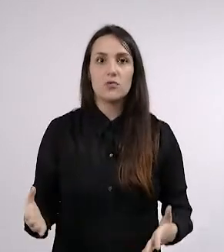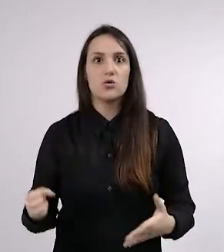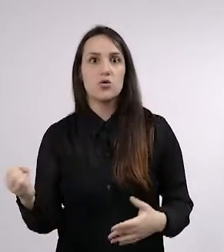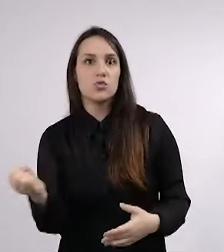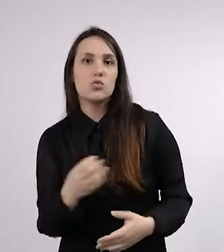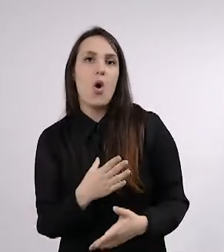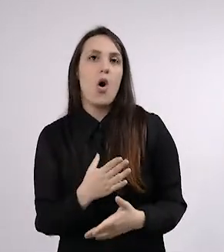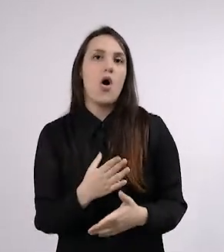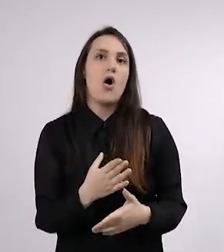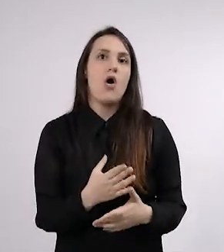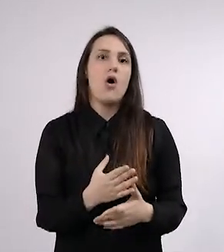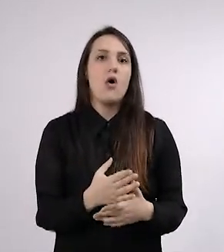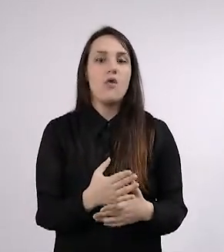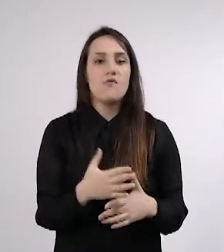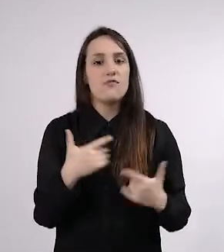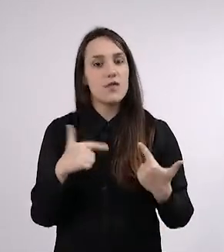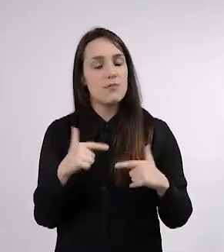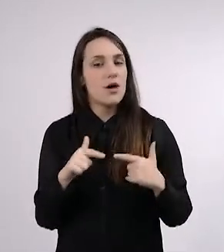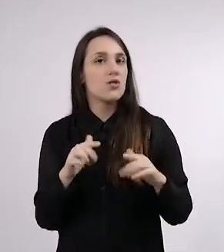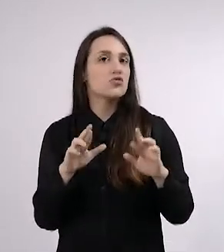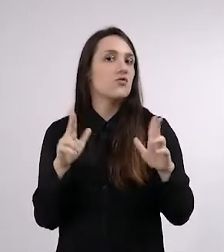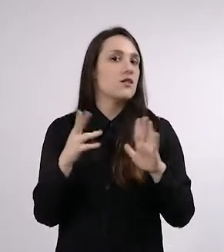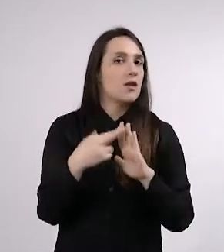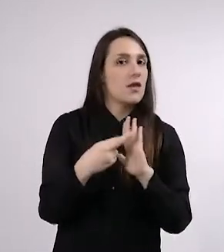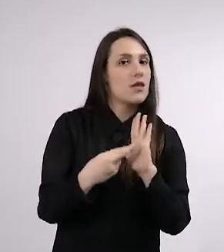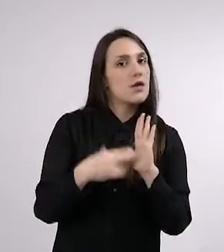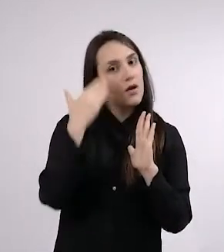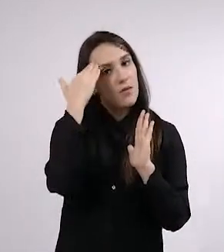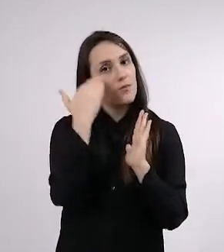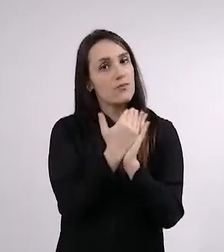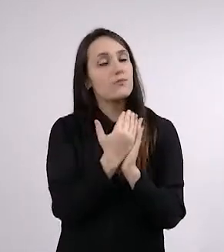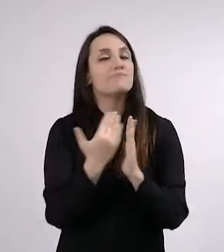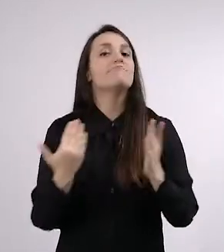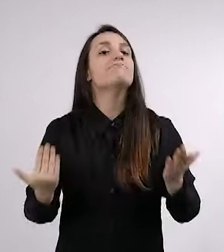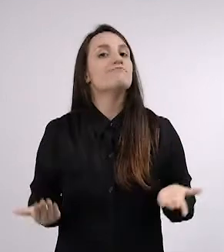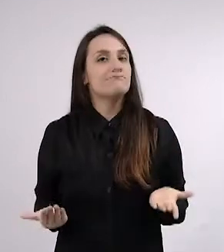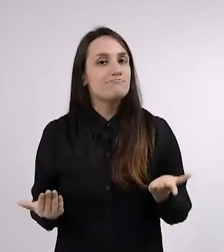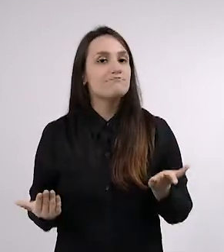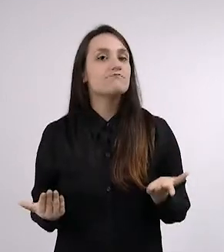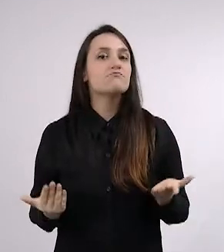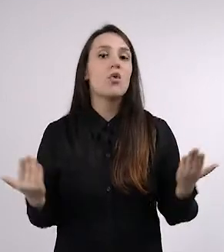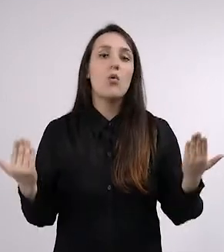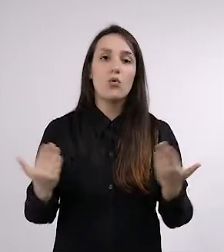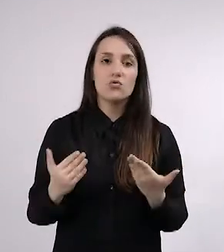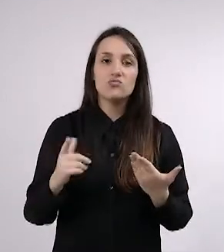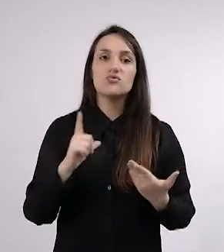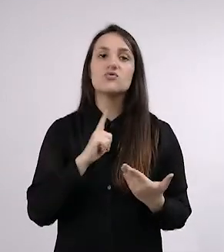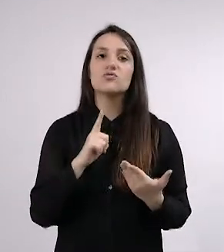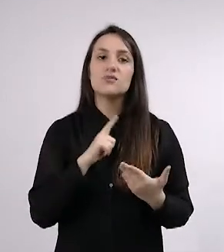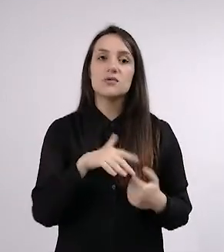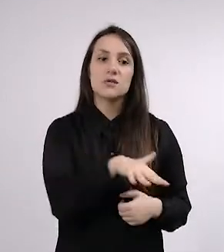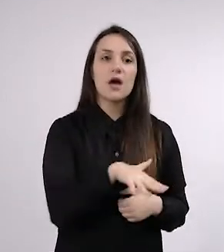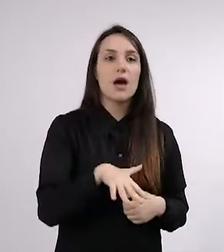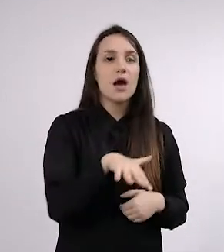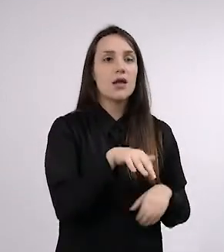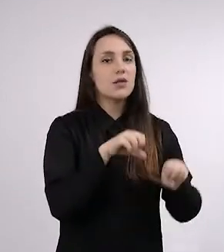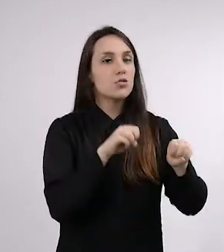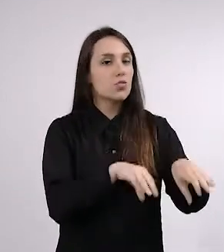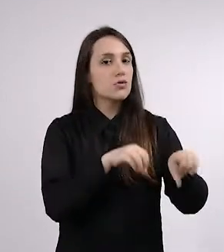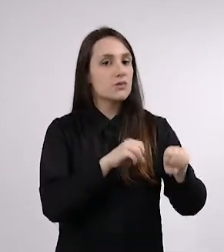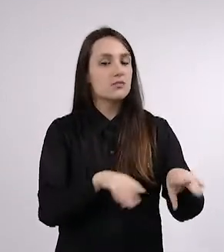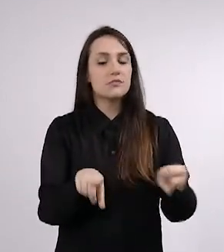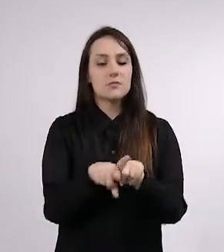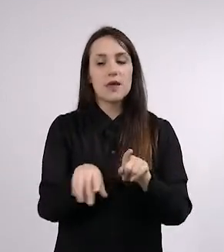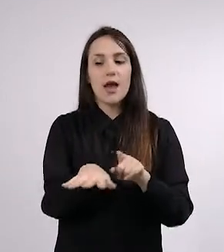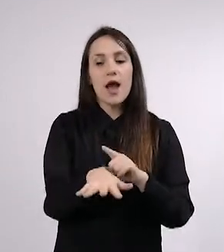gente tem que atuar diante de um público específico. Isso aconteceu e acontece na educação da rede